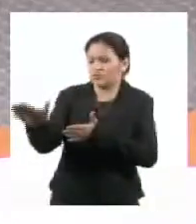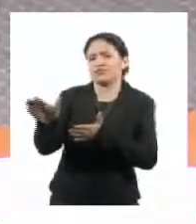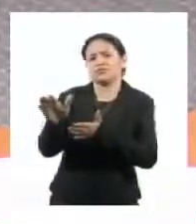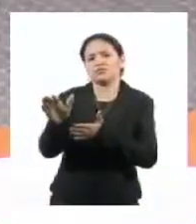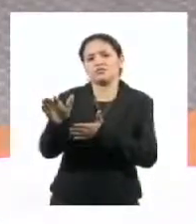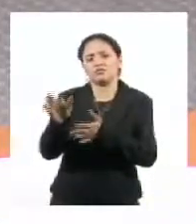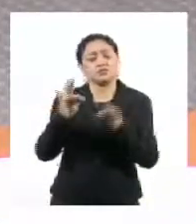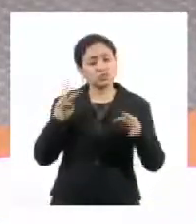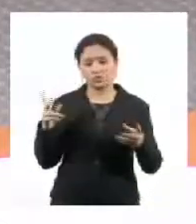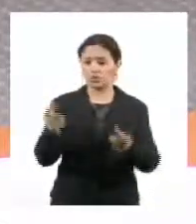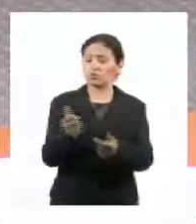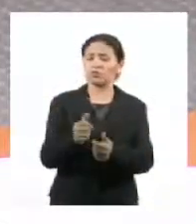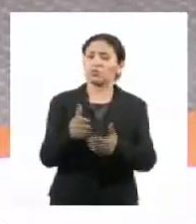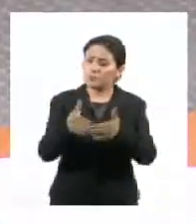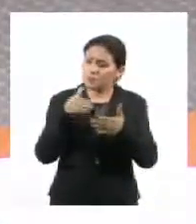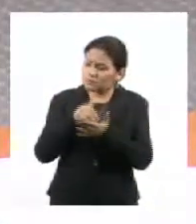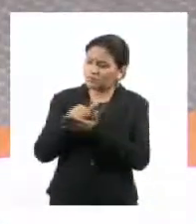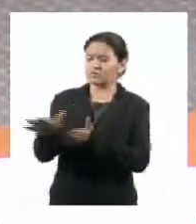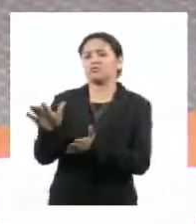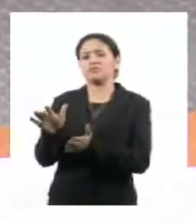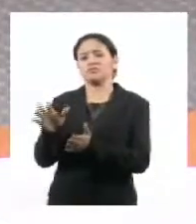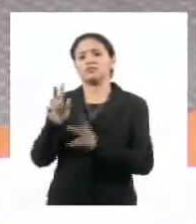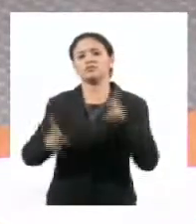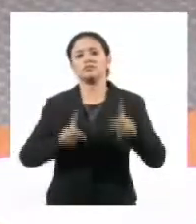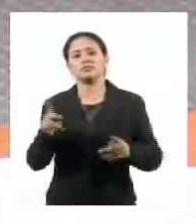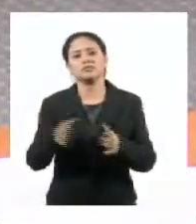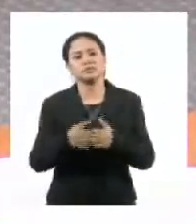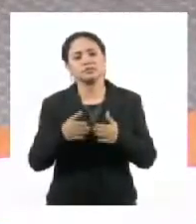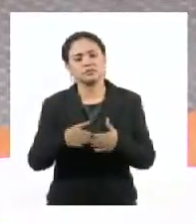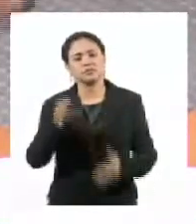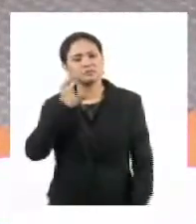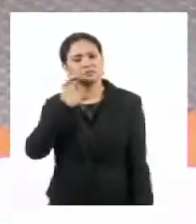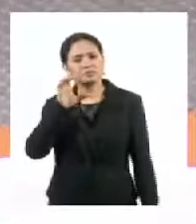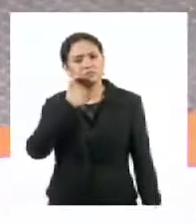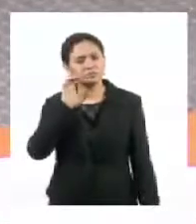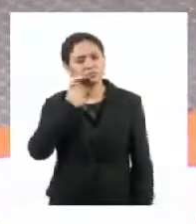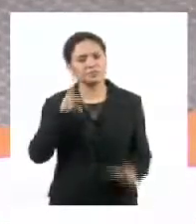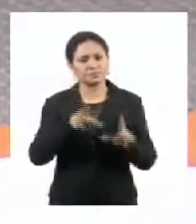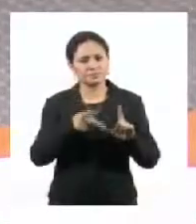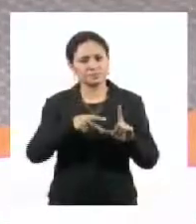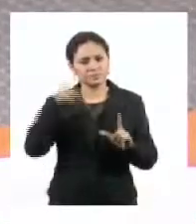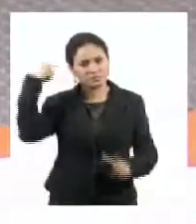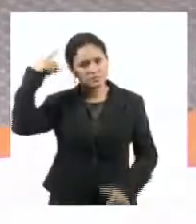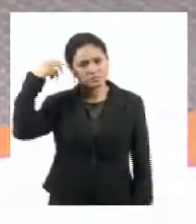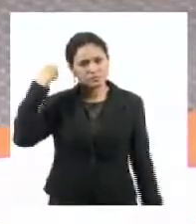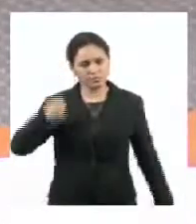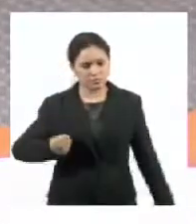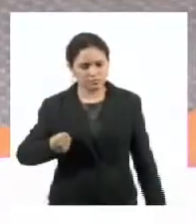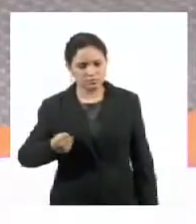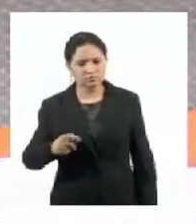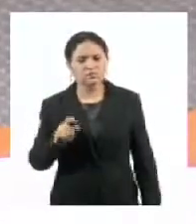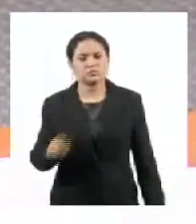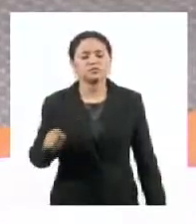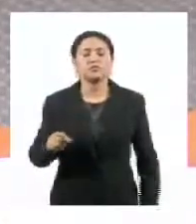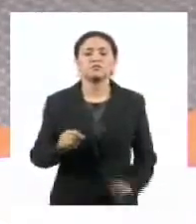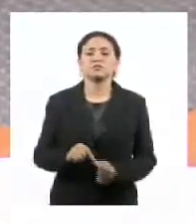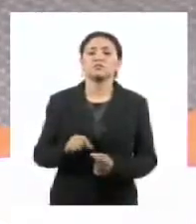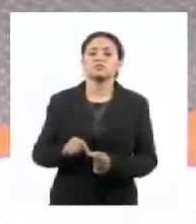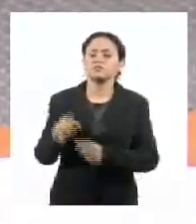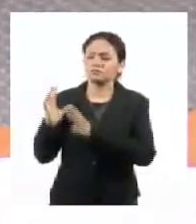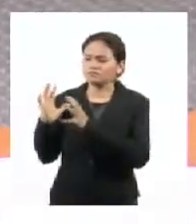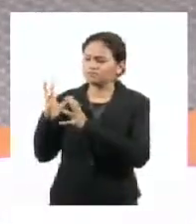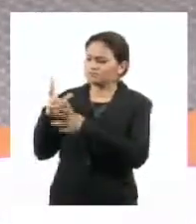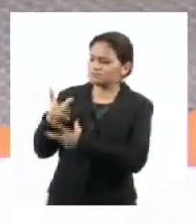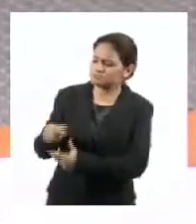coro. E a população solicitou à Câmara Municipal de Passo do Miá e de Ribamar que fizesse uma revisão nesse